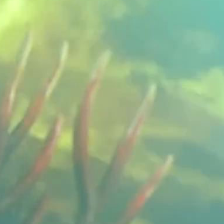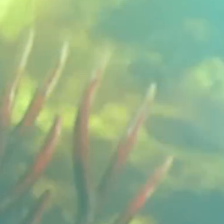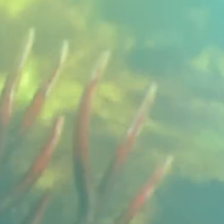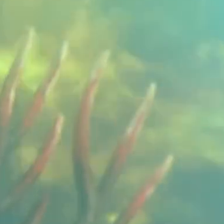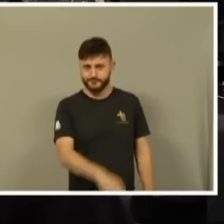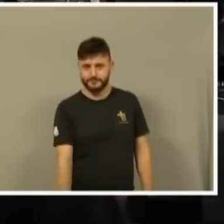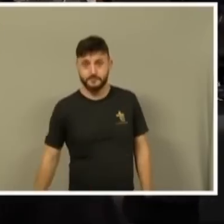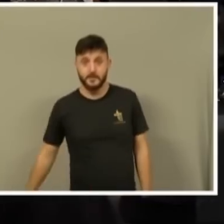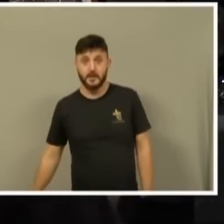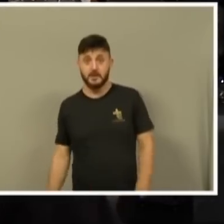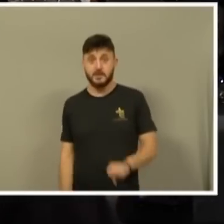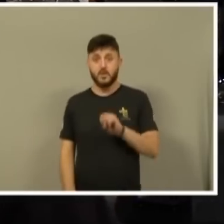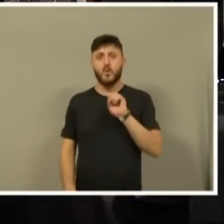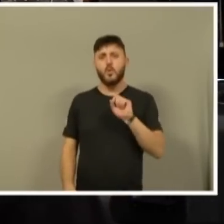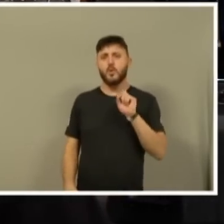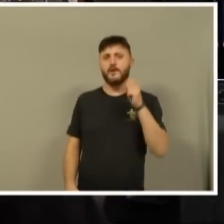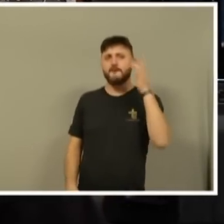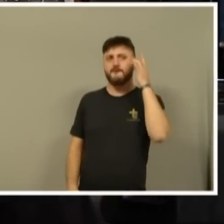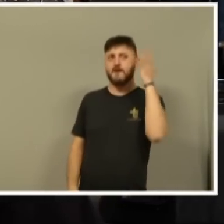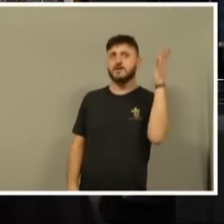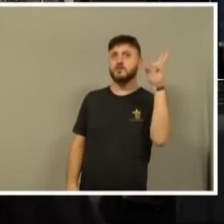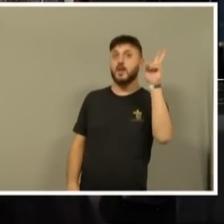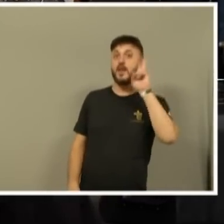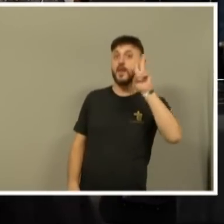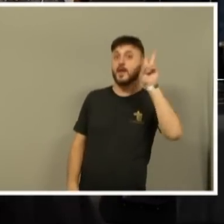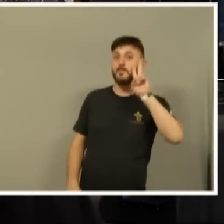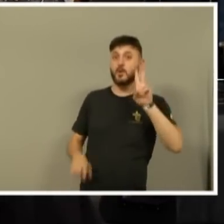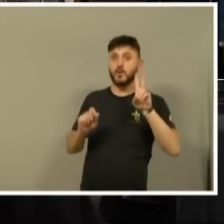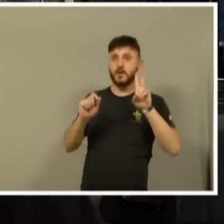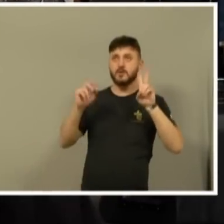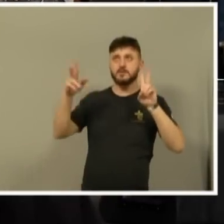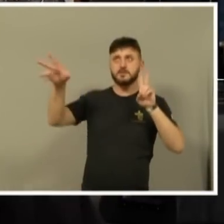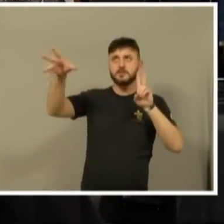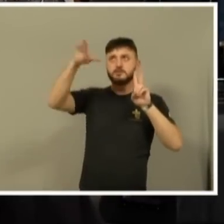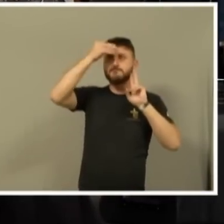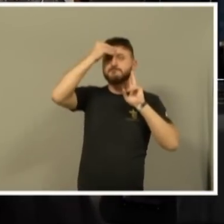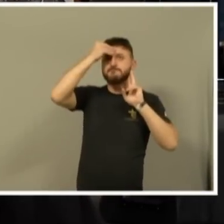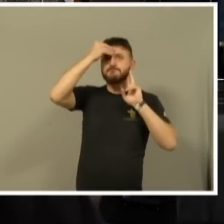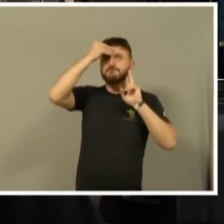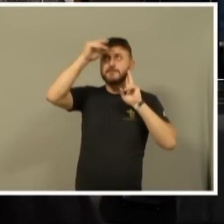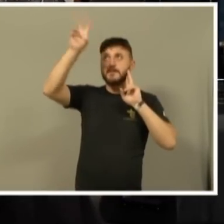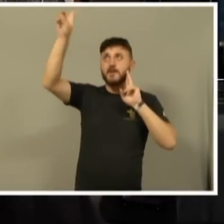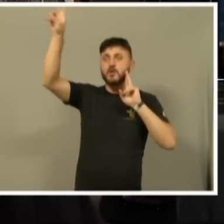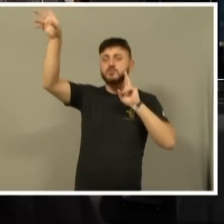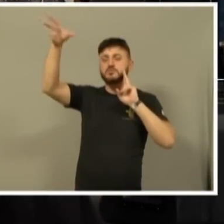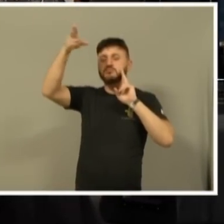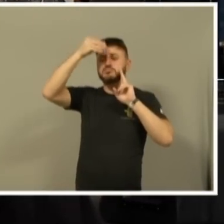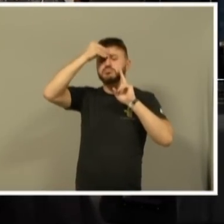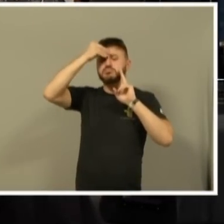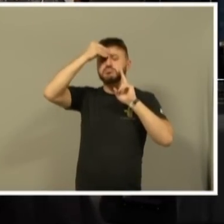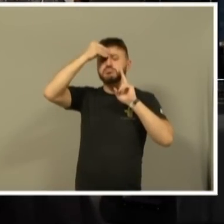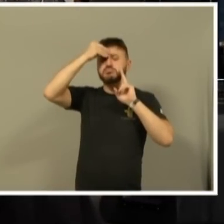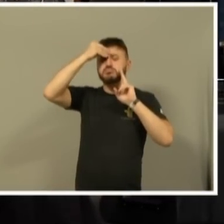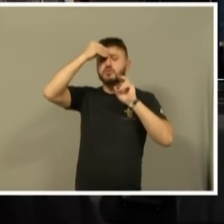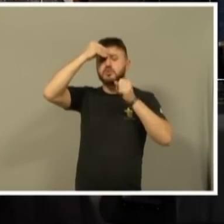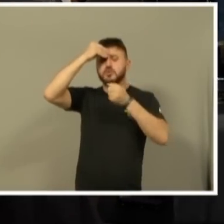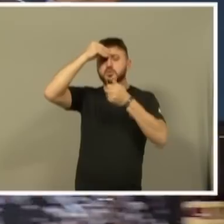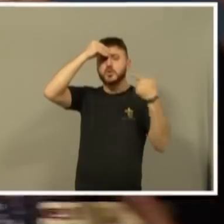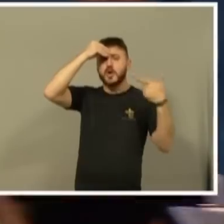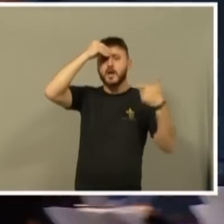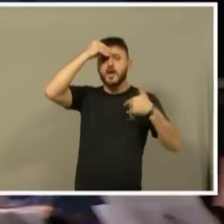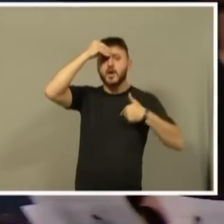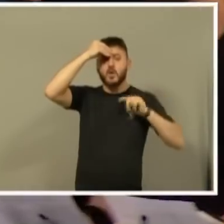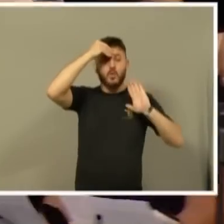Deus. O que é mais fácil lembrar, fixar meu pensamento em Deus, é mais abstrato do que eu